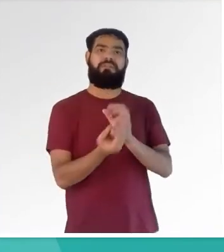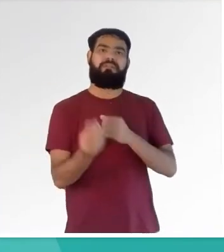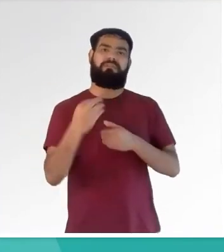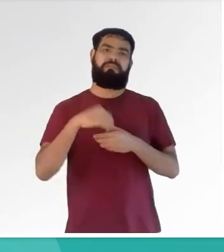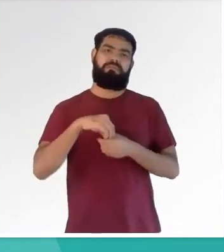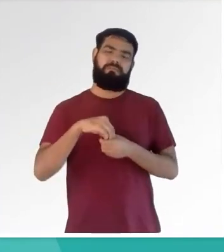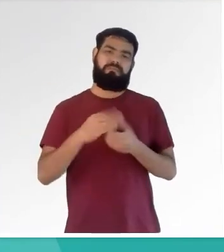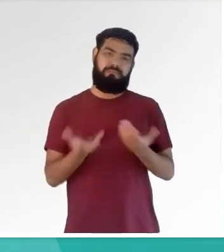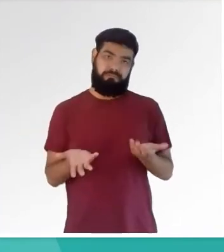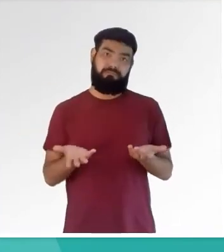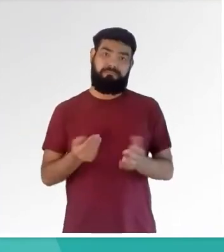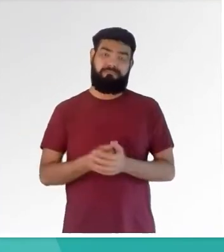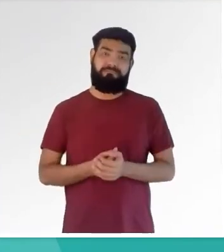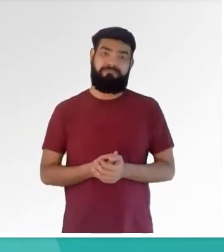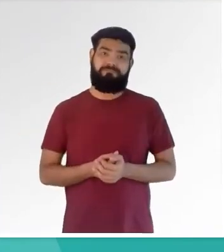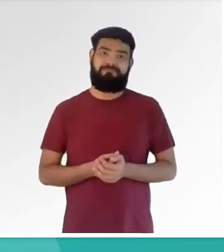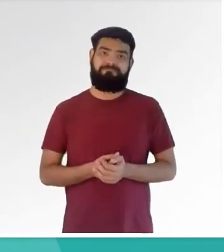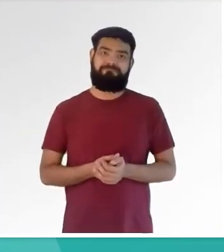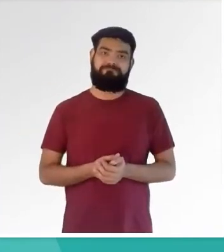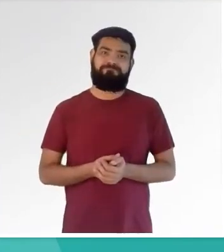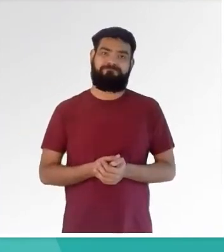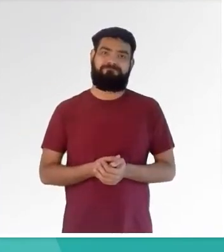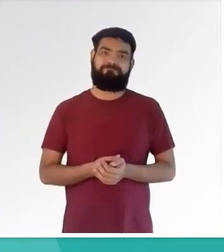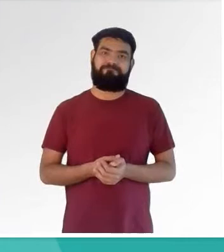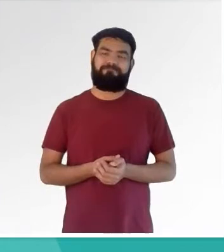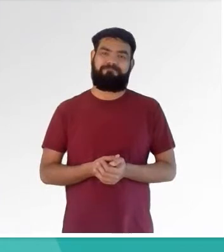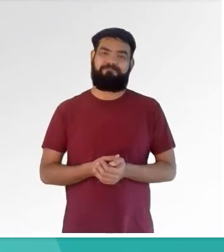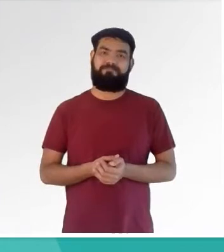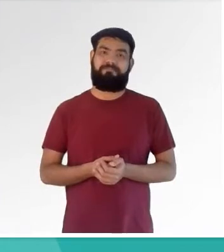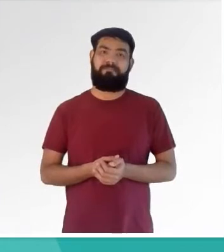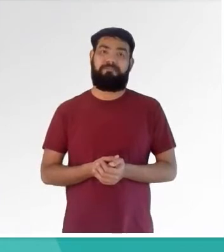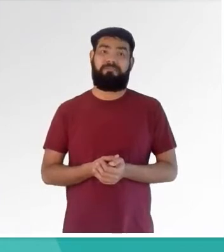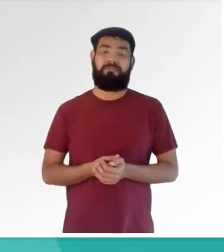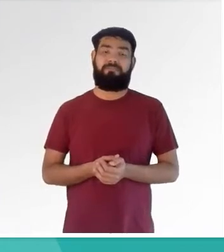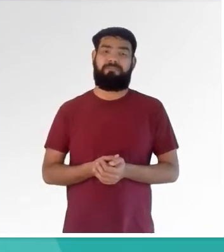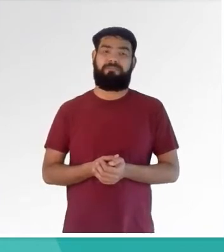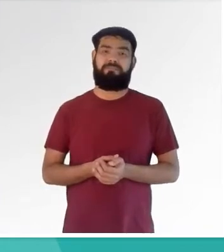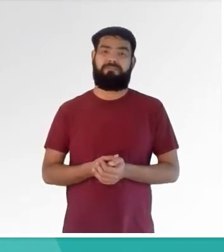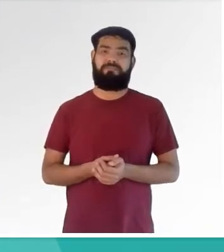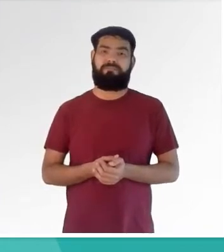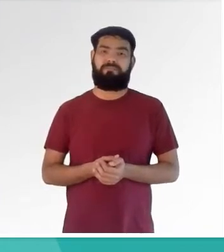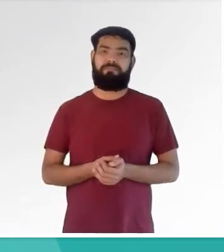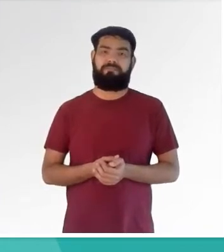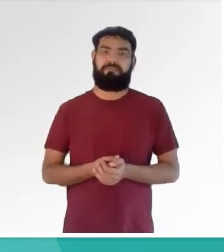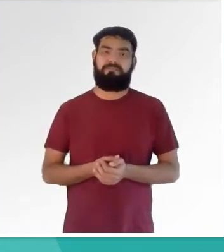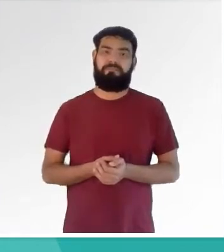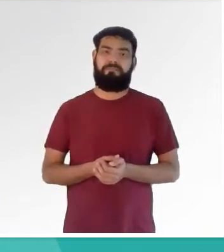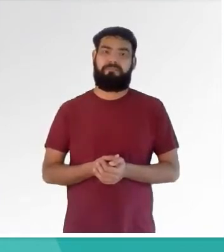né? E ele utiliza recursos que o ser humano vê.